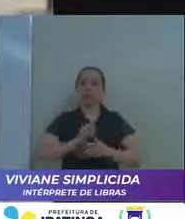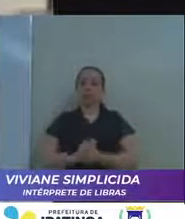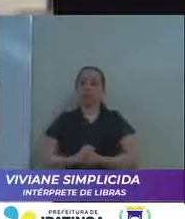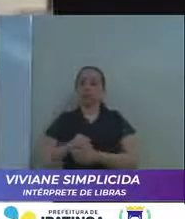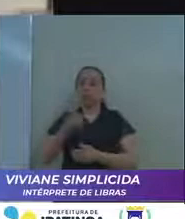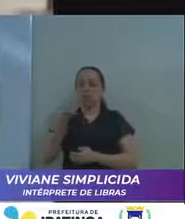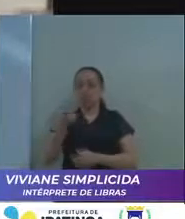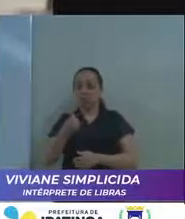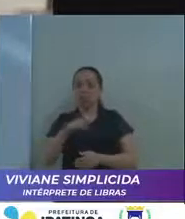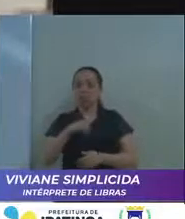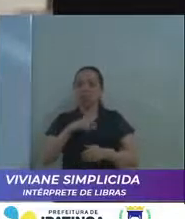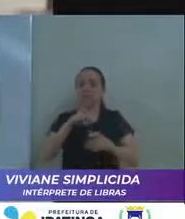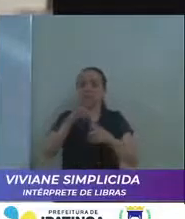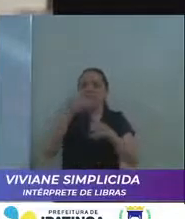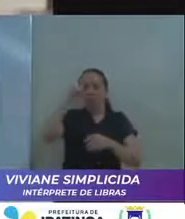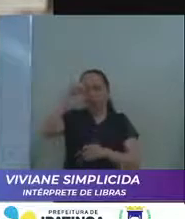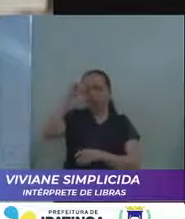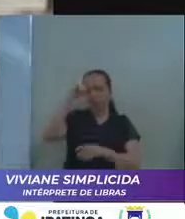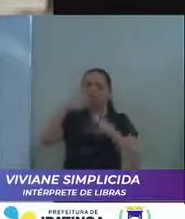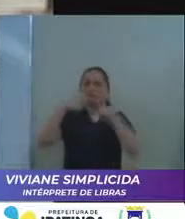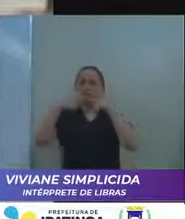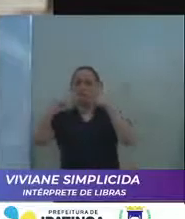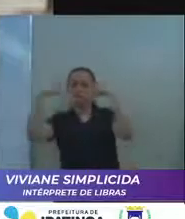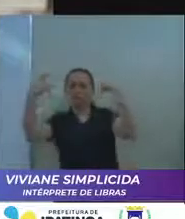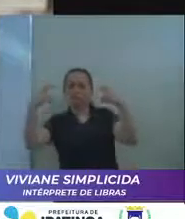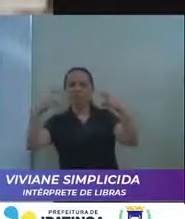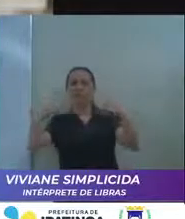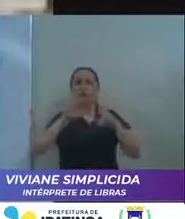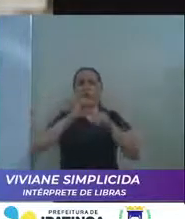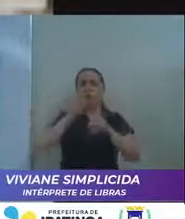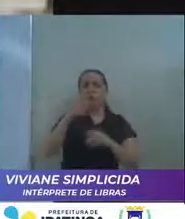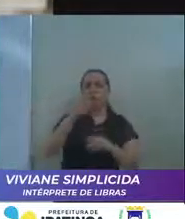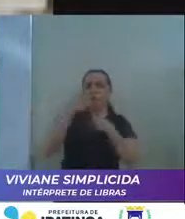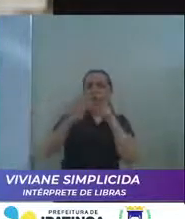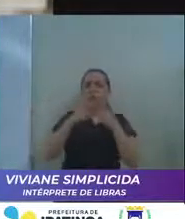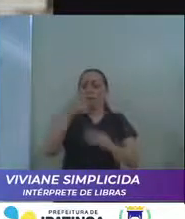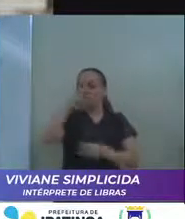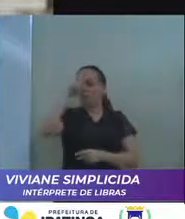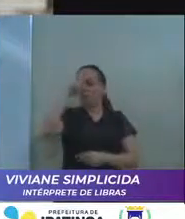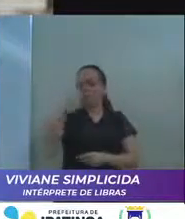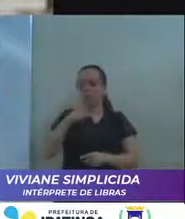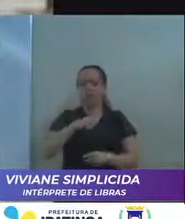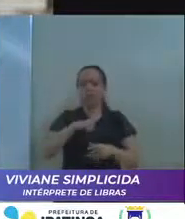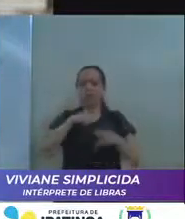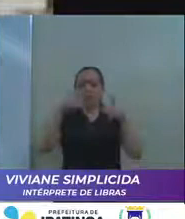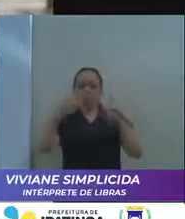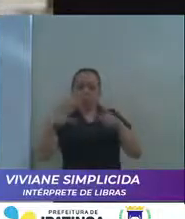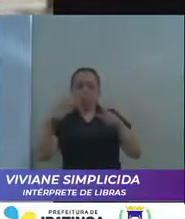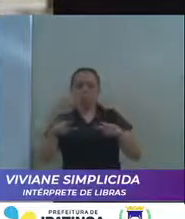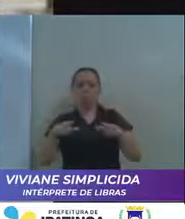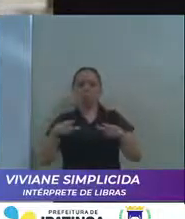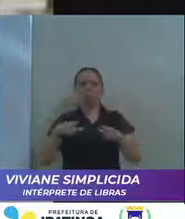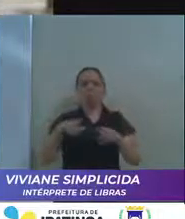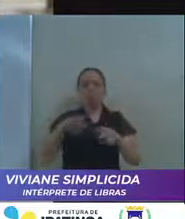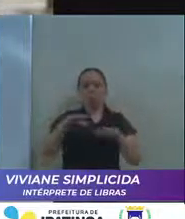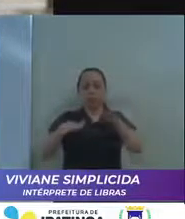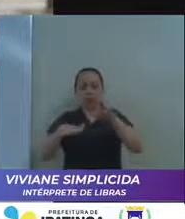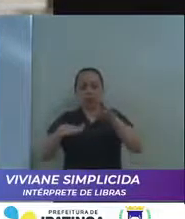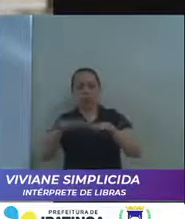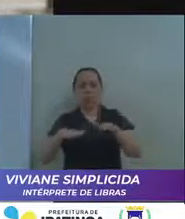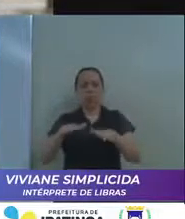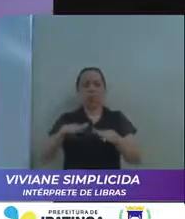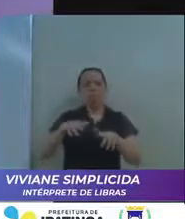Evite gritar ou falar frequentemente em forte intensidade, principalmente em lugares ruidosos, evitando